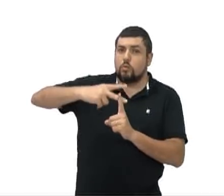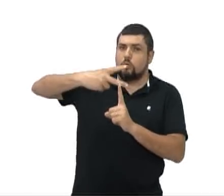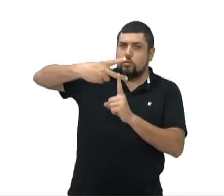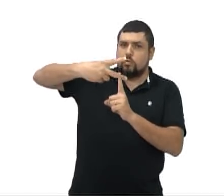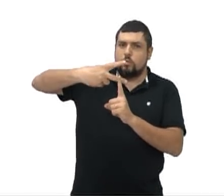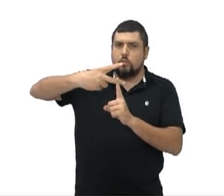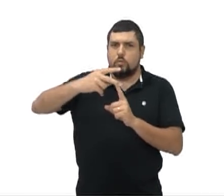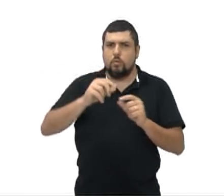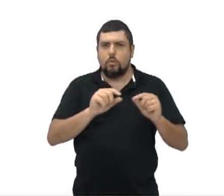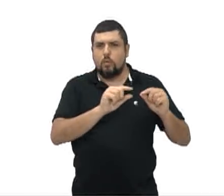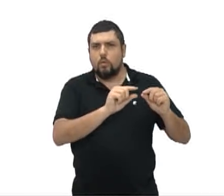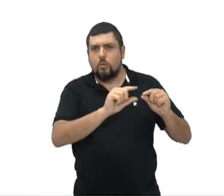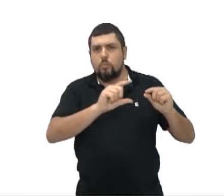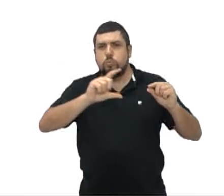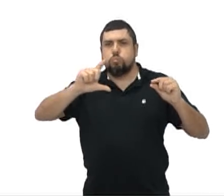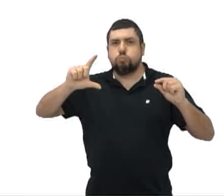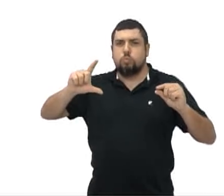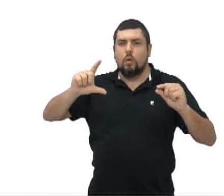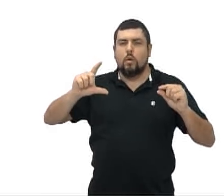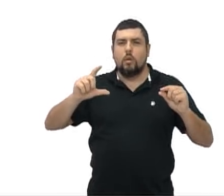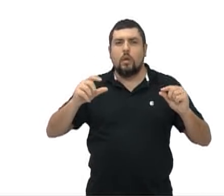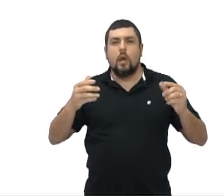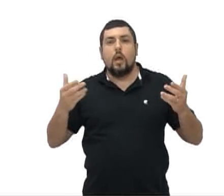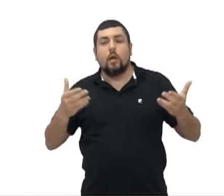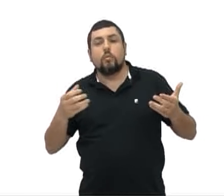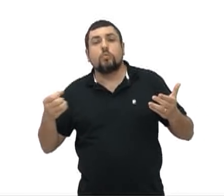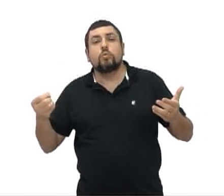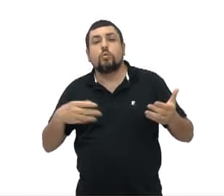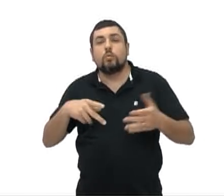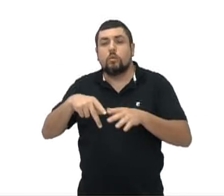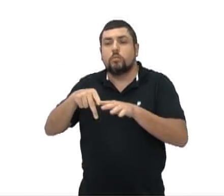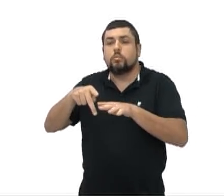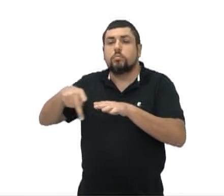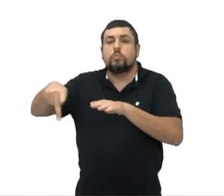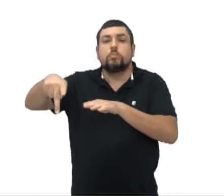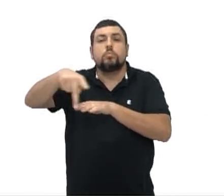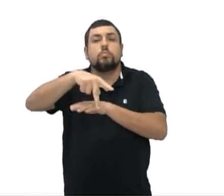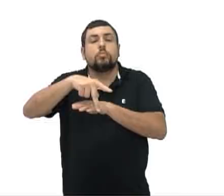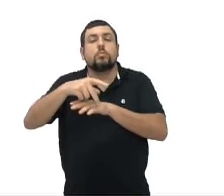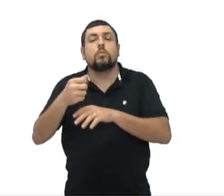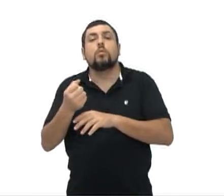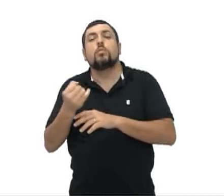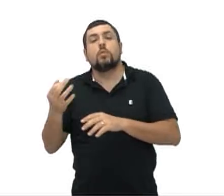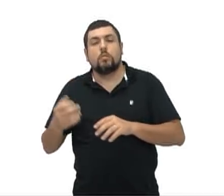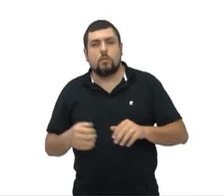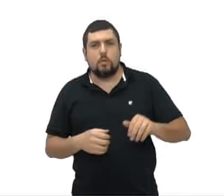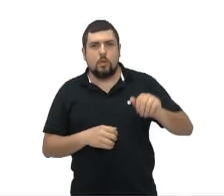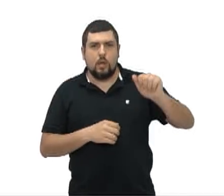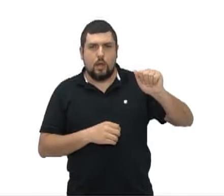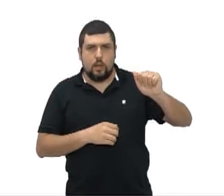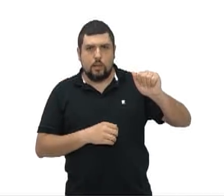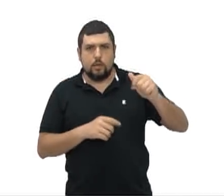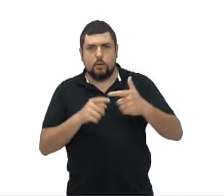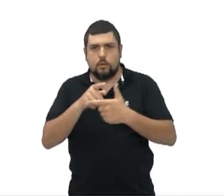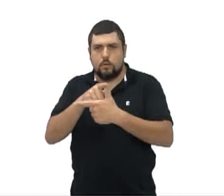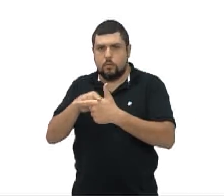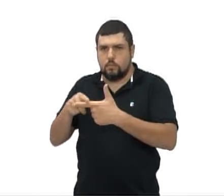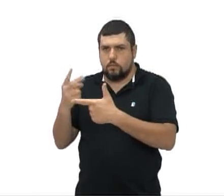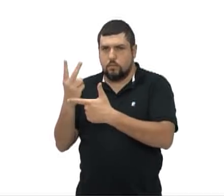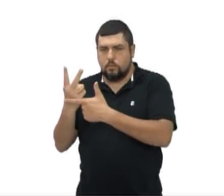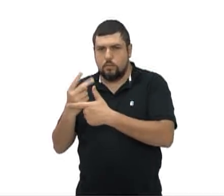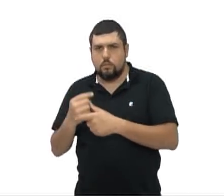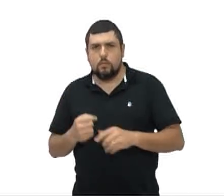desse polígono, o perímetro do novo polígono ficará a letra A dividido por 2,